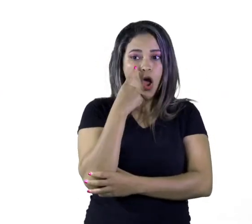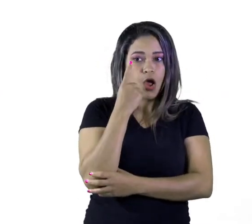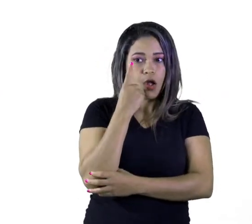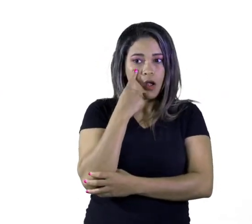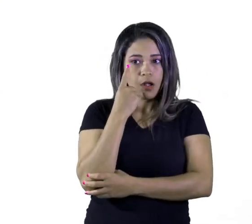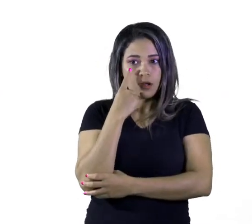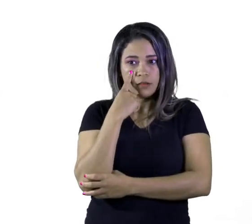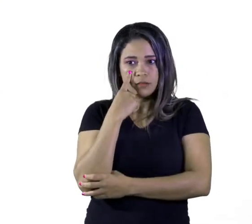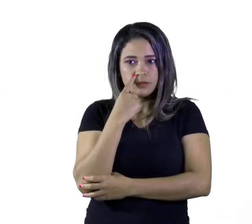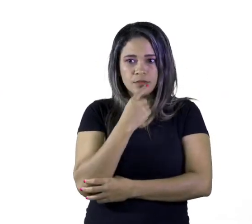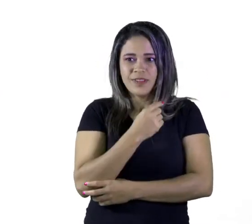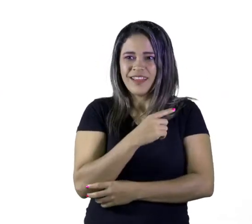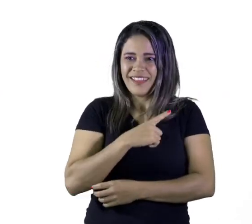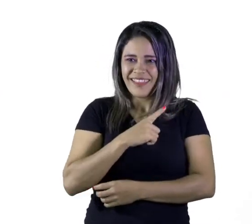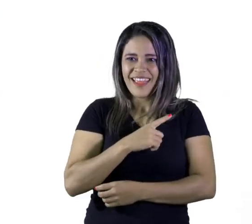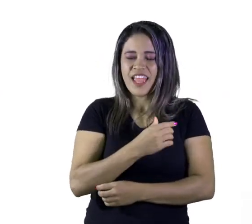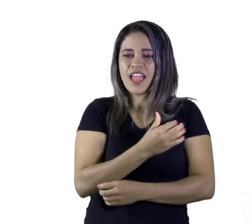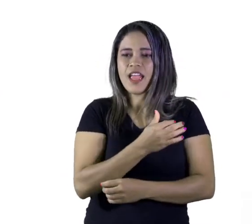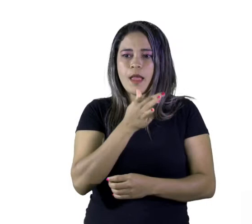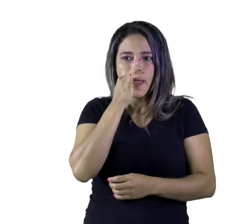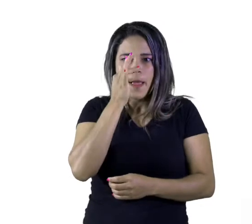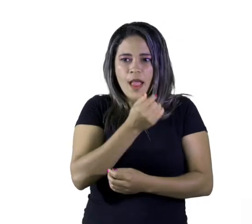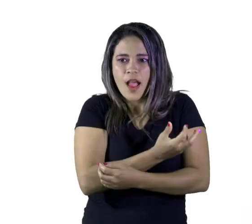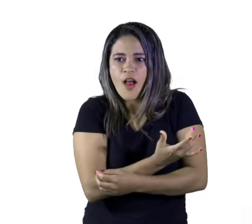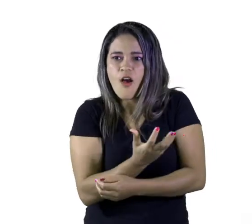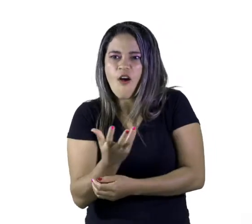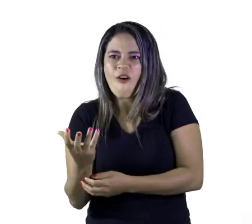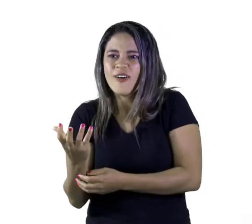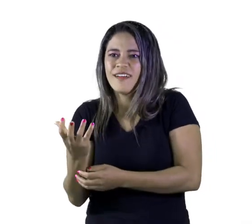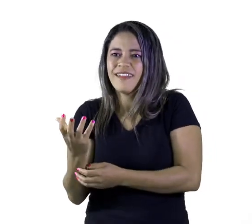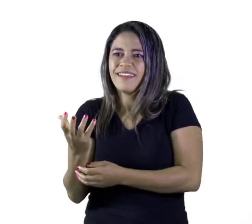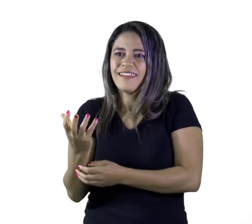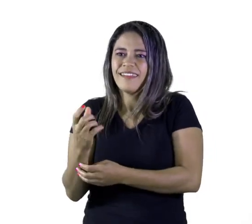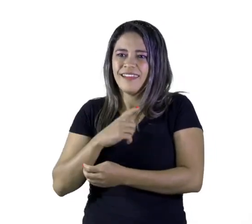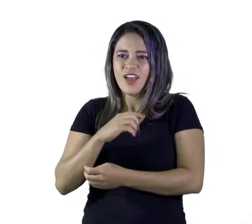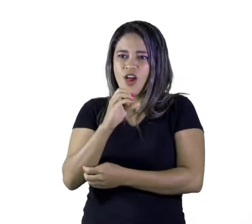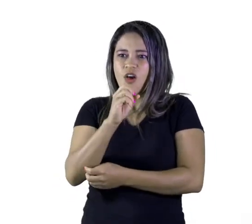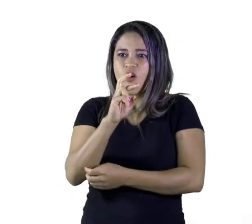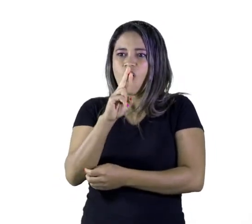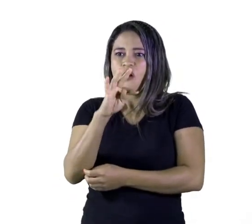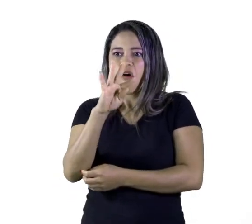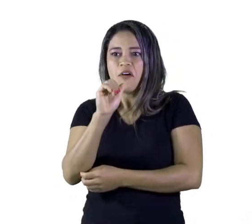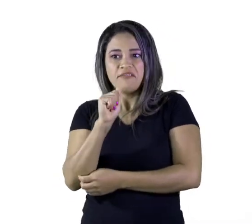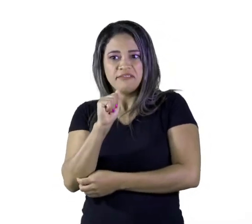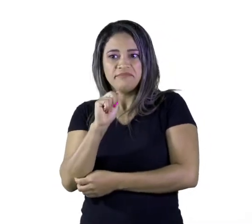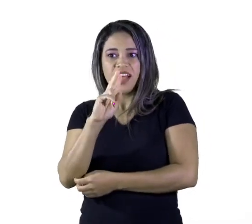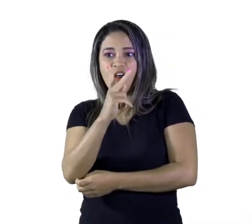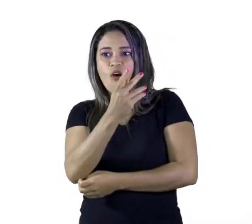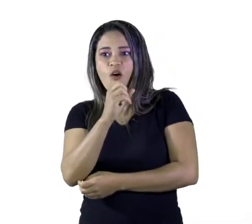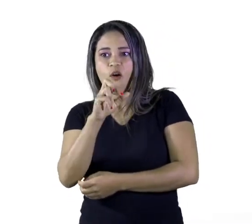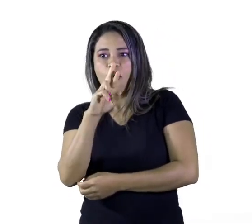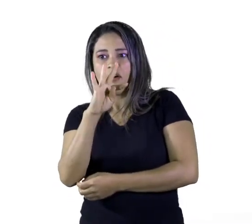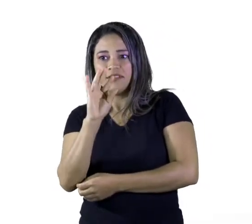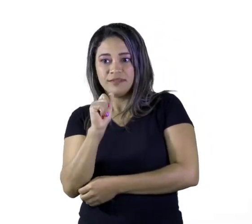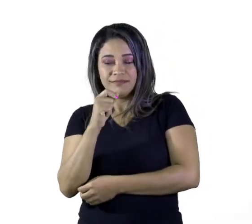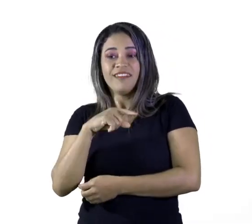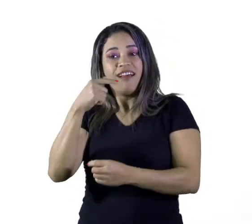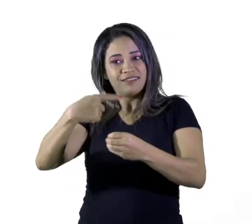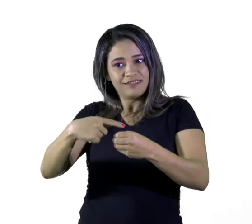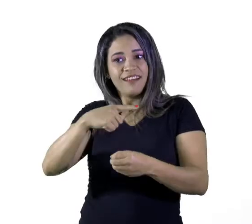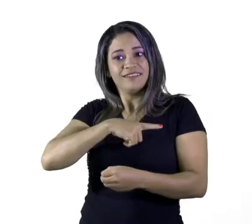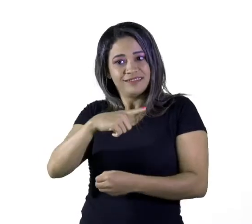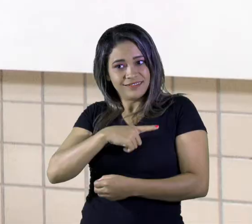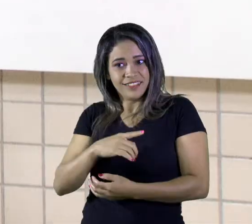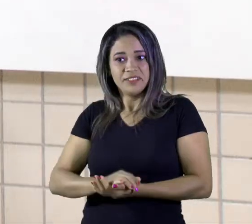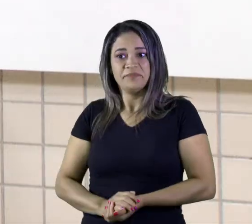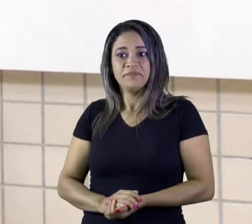aquelas hortas comunitárias bem no centro das quadras? A nossa cidade tem. Isso é uma